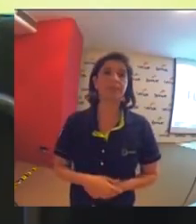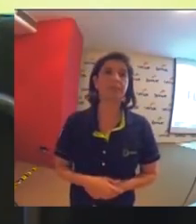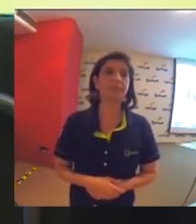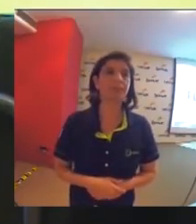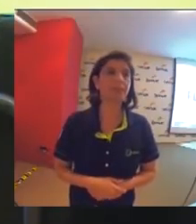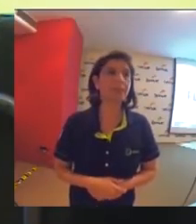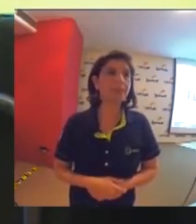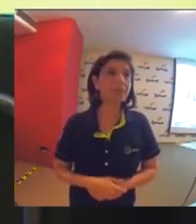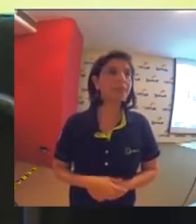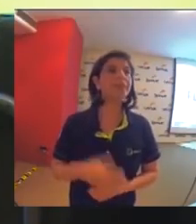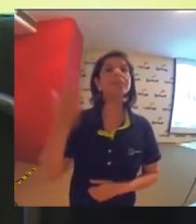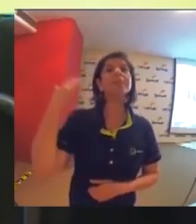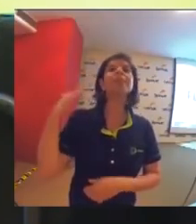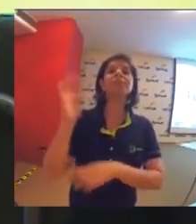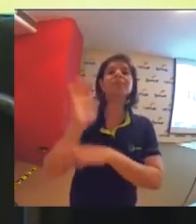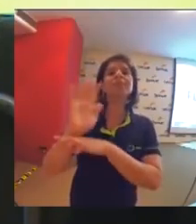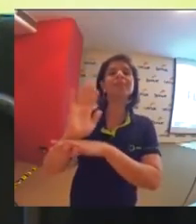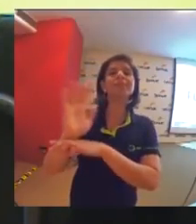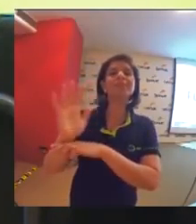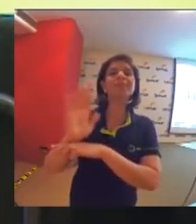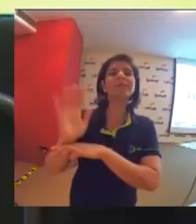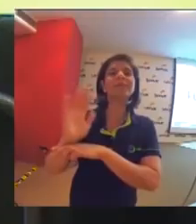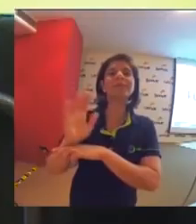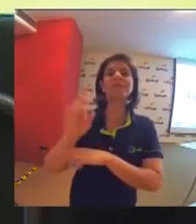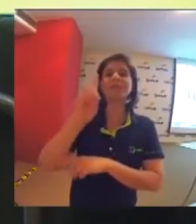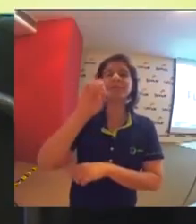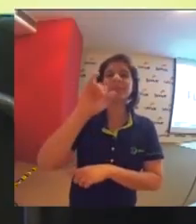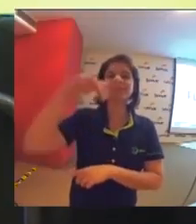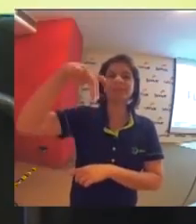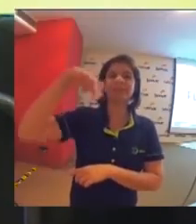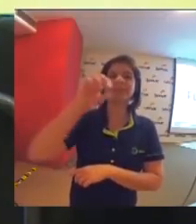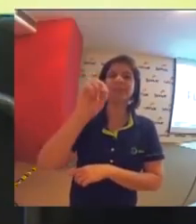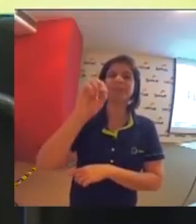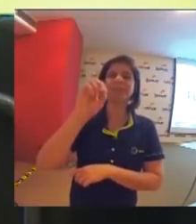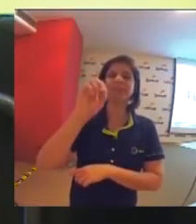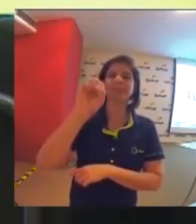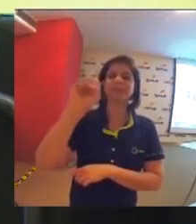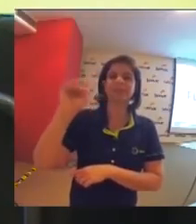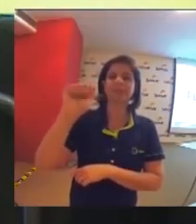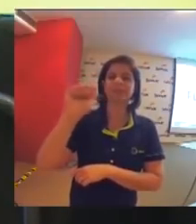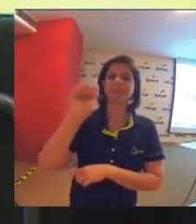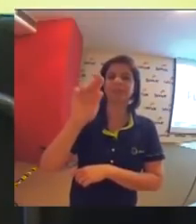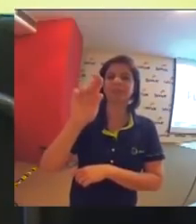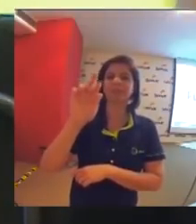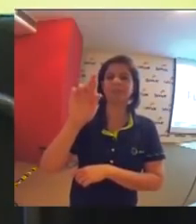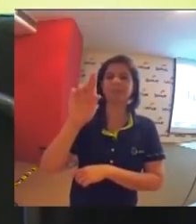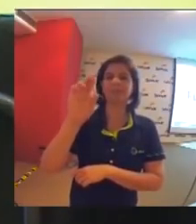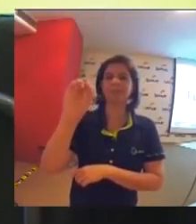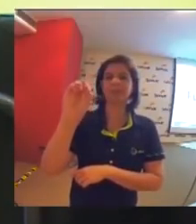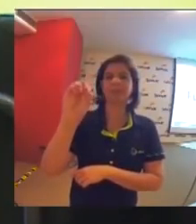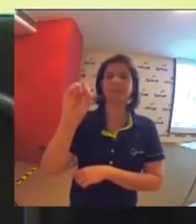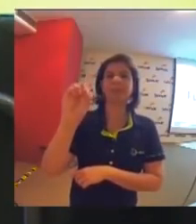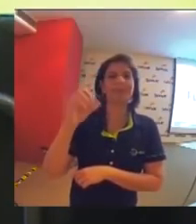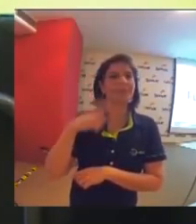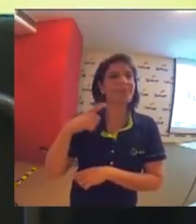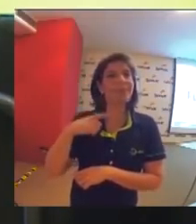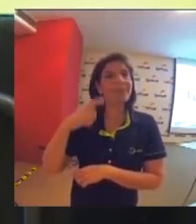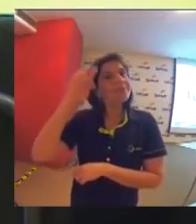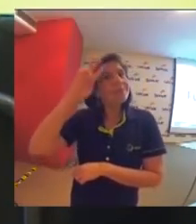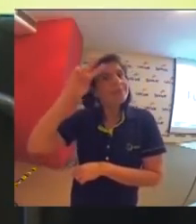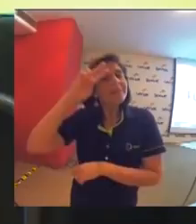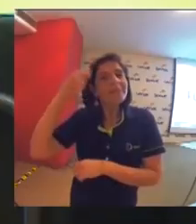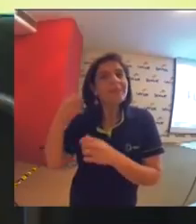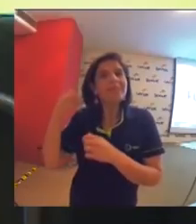A criançada andava a fazer coleção de dinossauros de plástico. Só que o filme passou e veio outra moda, mas aquele